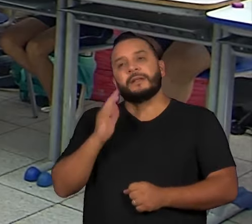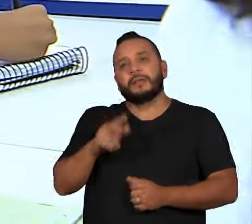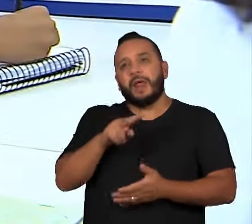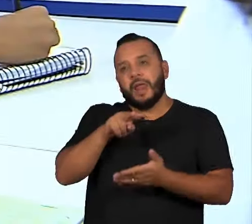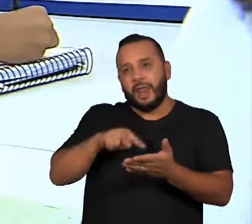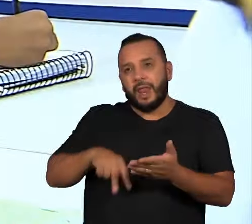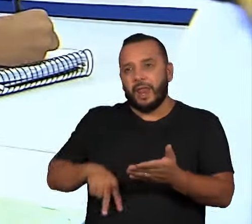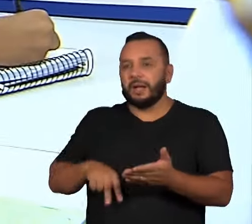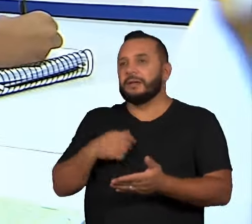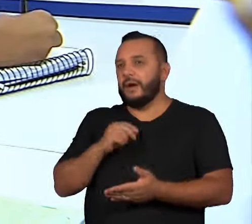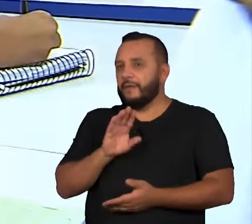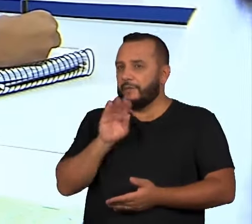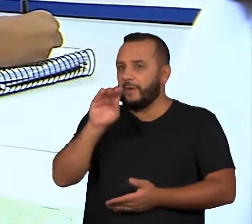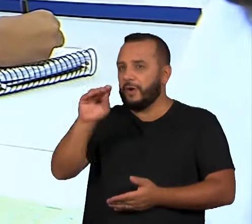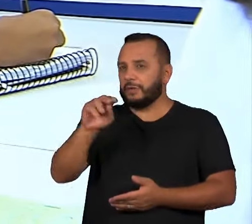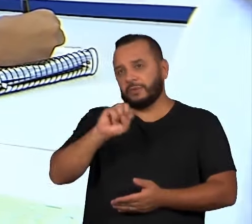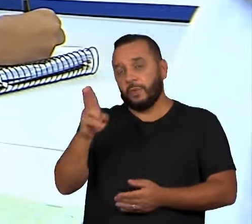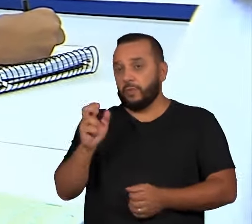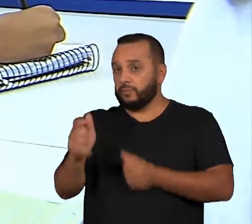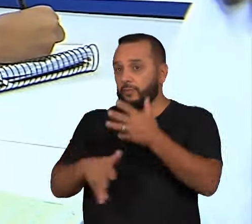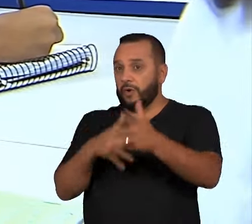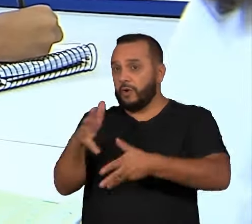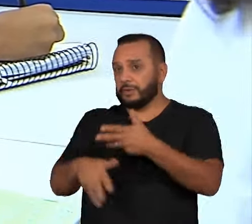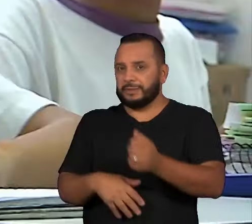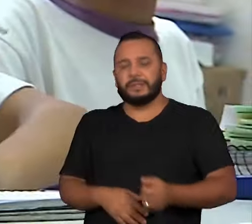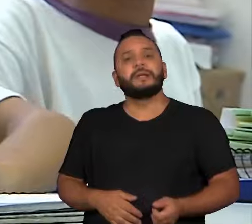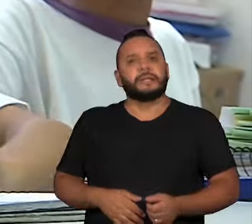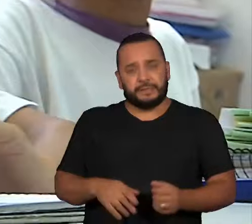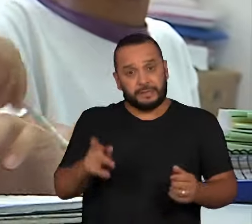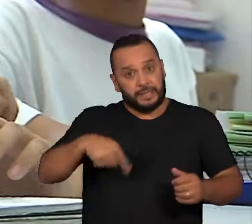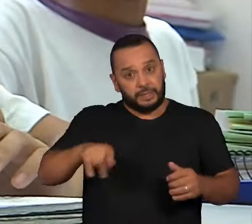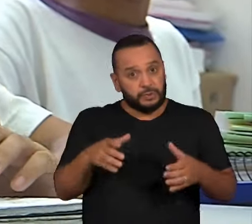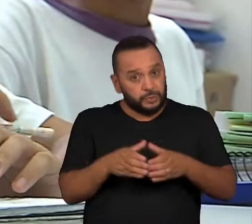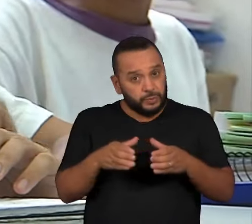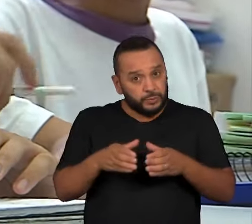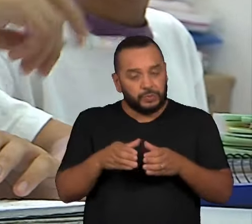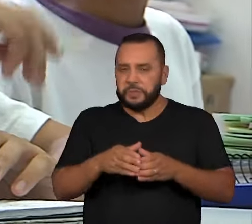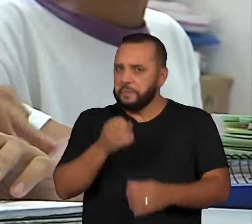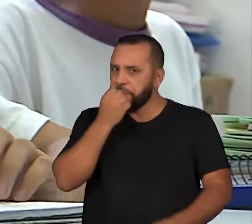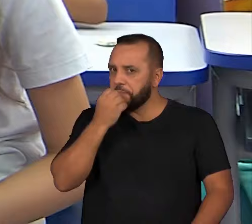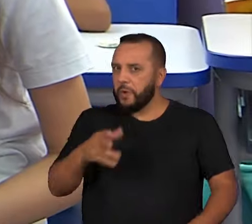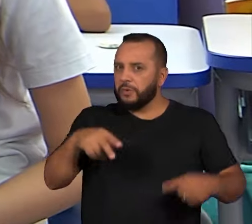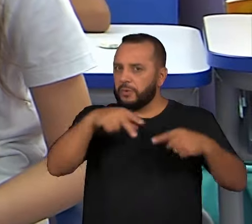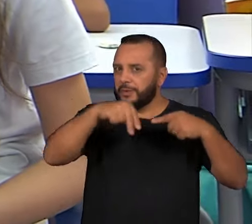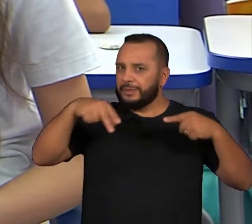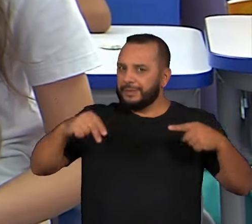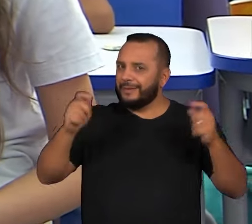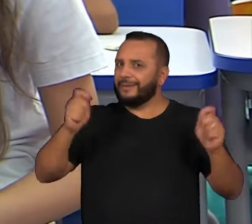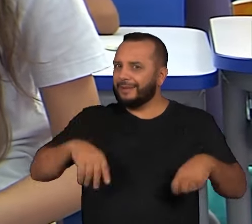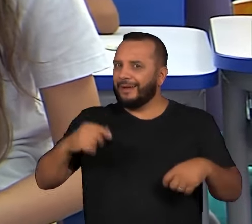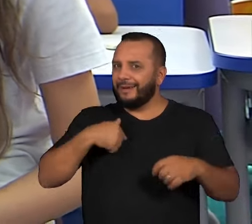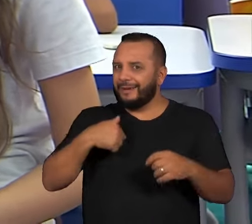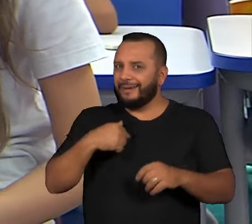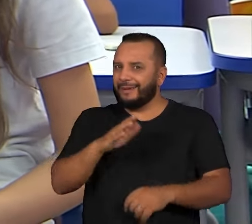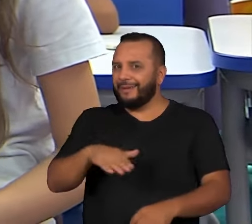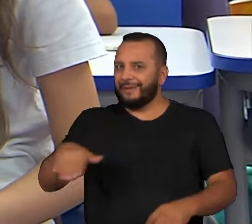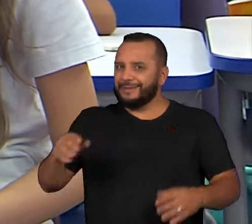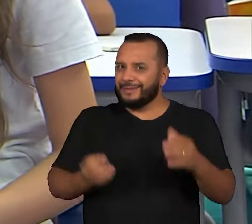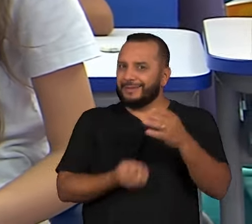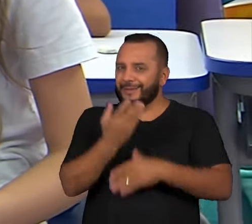leitura. E já que essa turminha é craque em cordel, nada mais justo do que as crianças criarem uma história